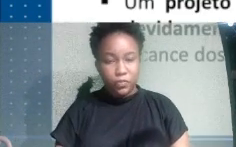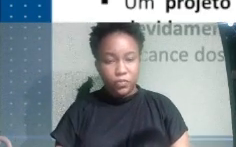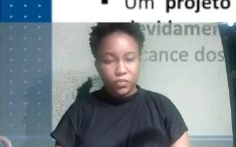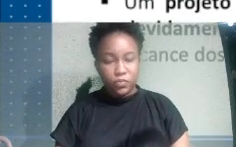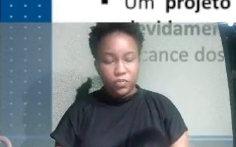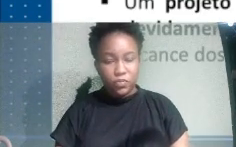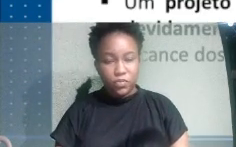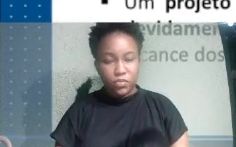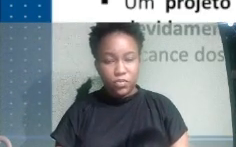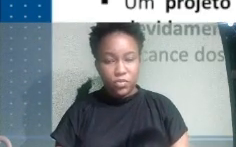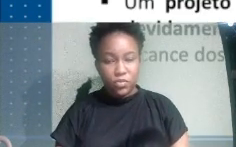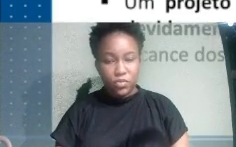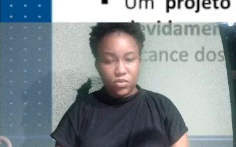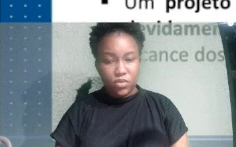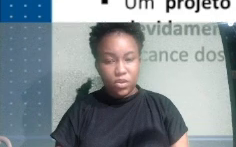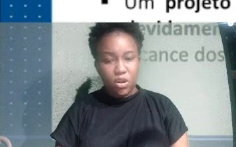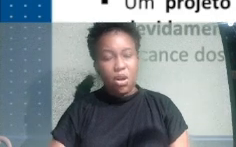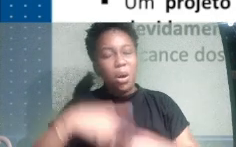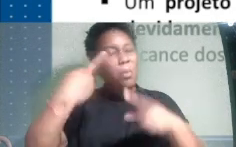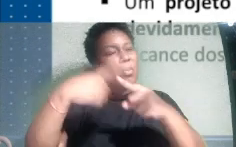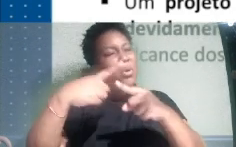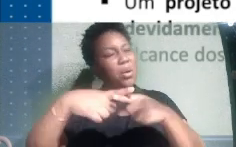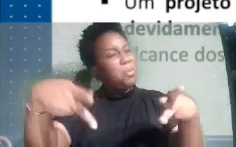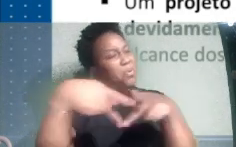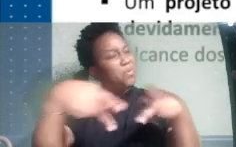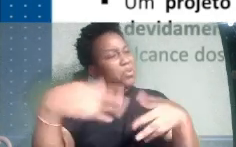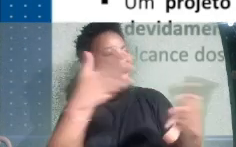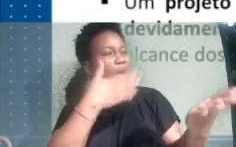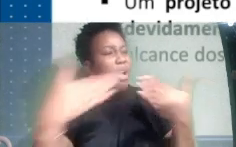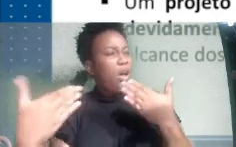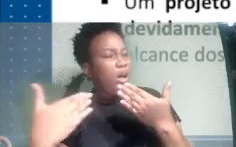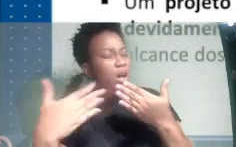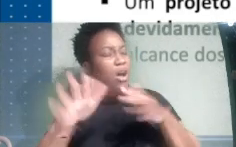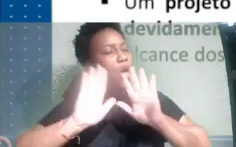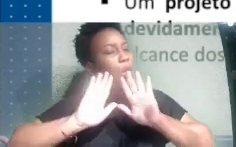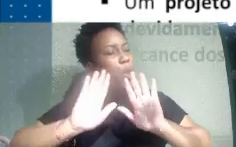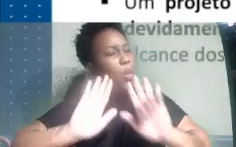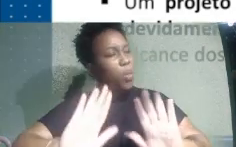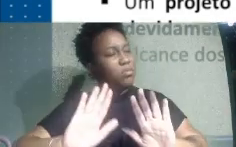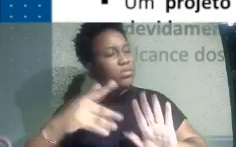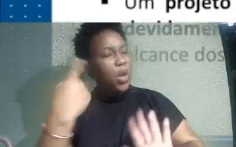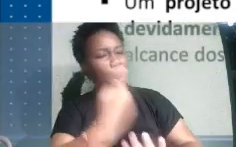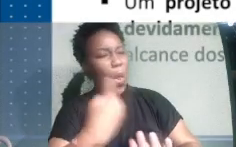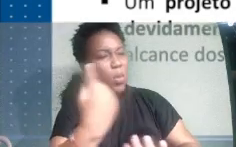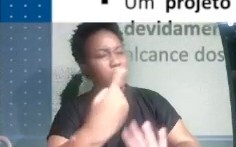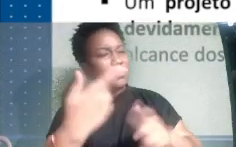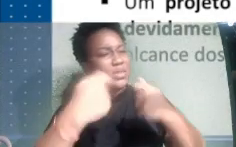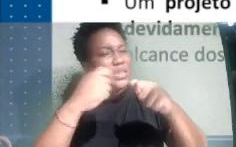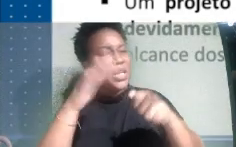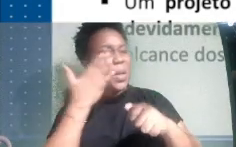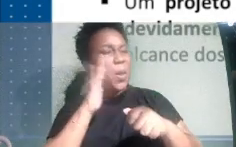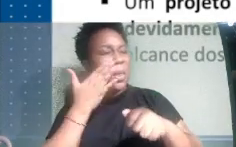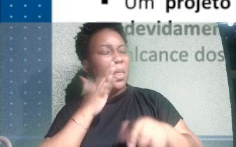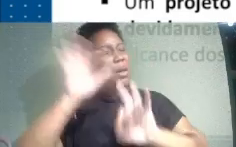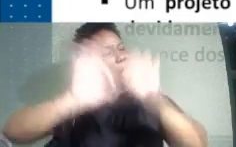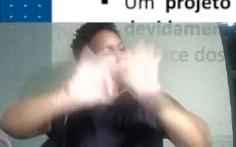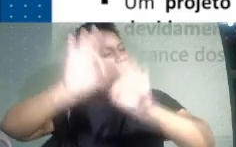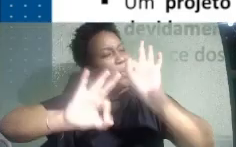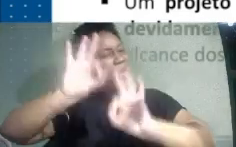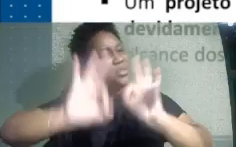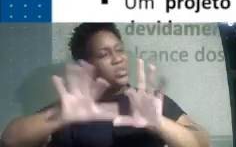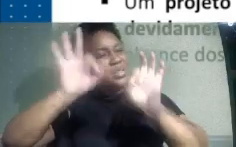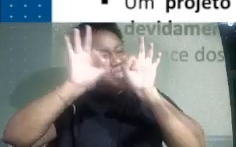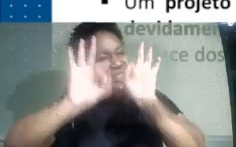Tá, mas por que eu estou conversando sobre tudo isso com vocês? Nós precisamos entender o seguinte: um projeto